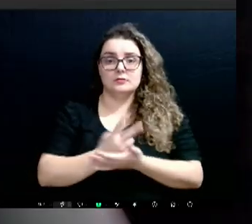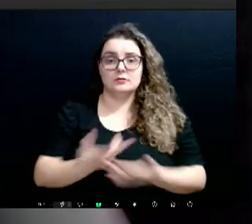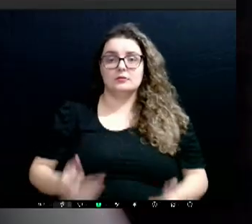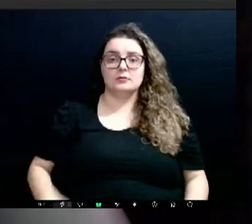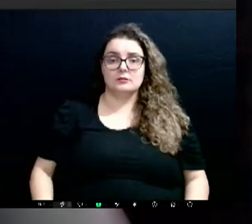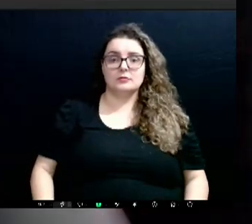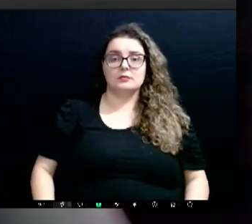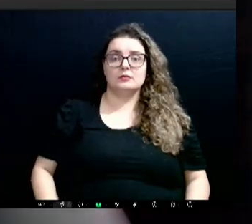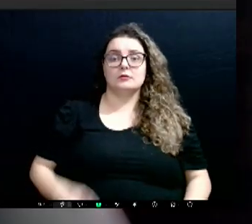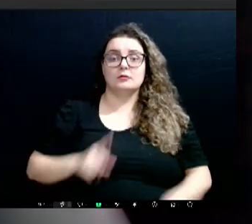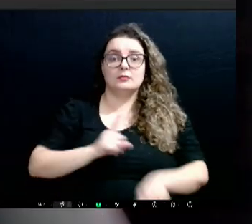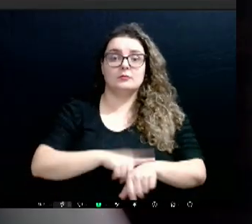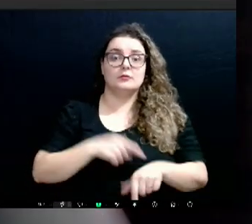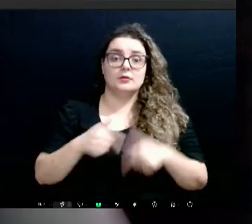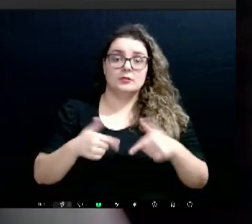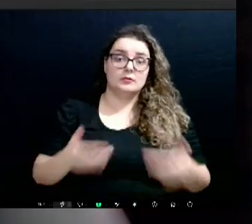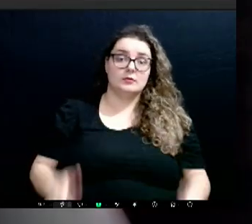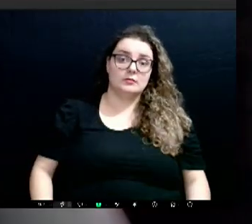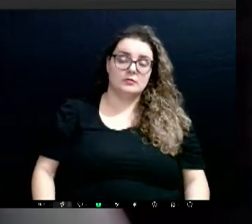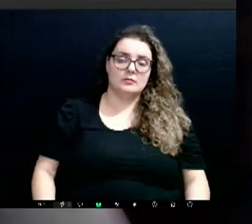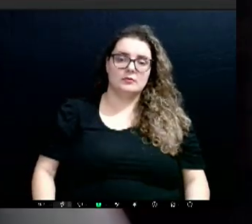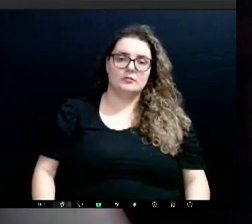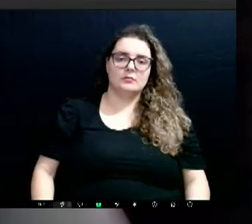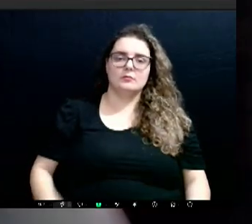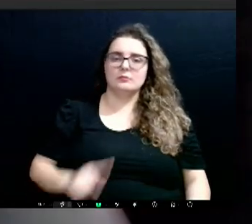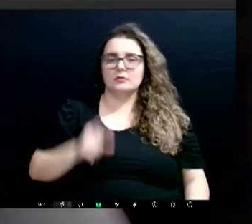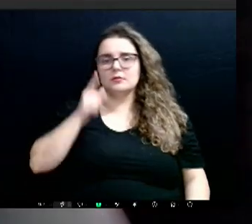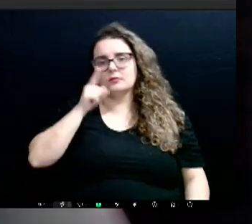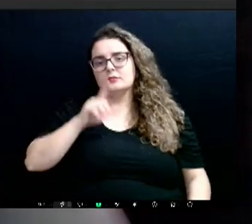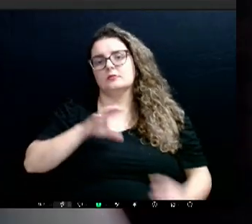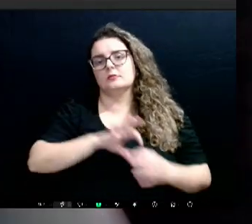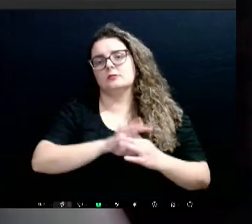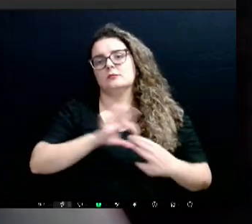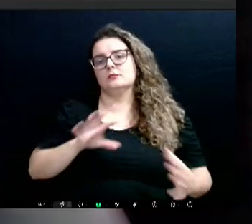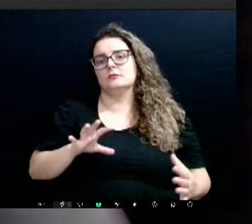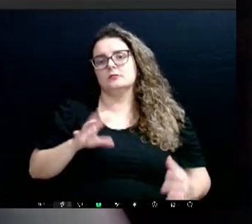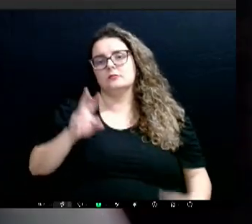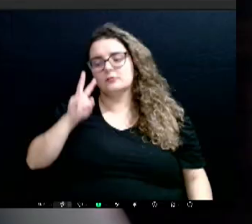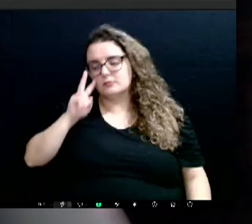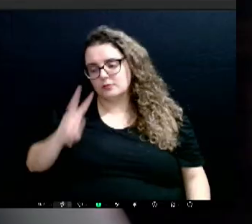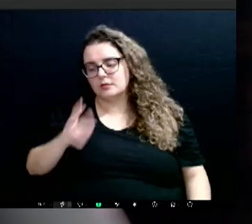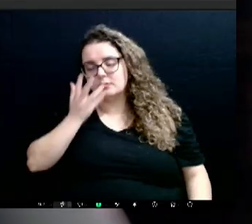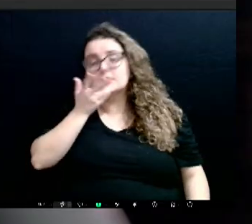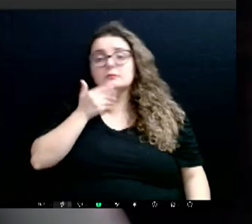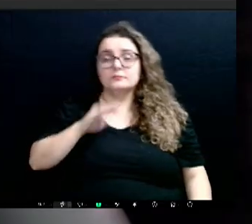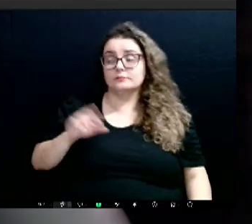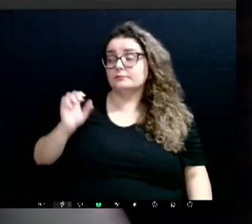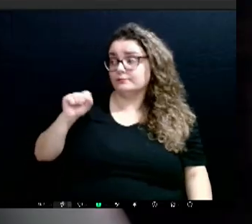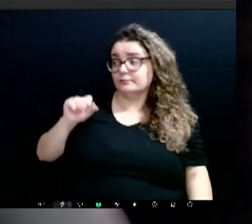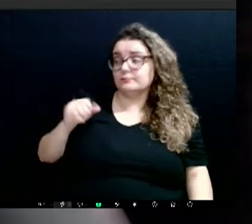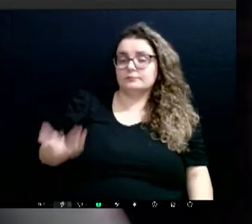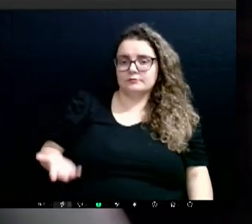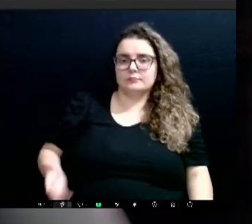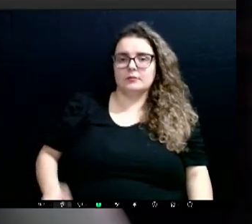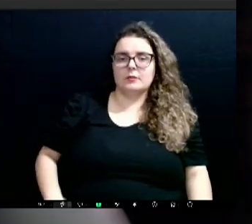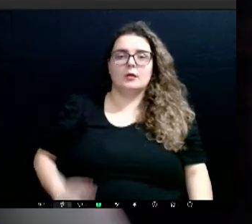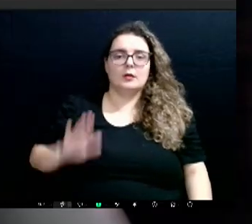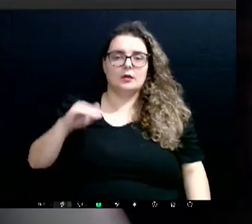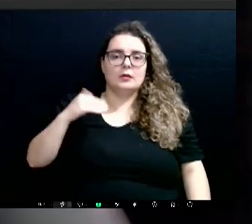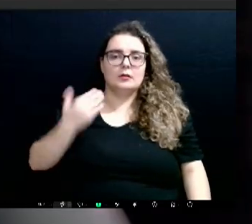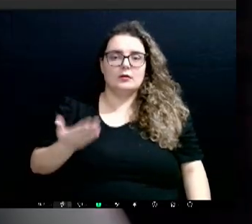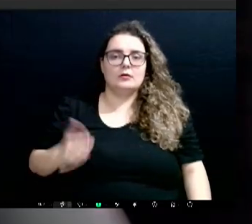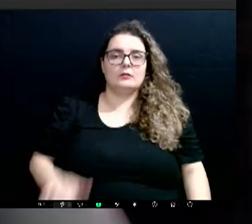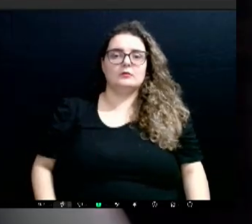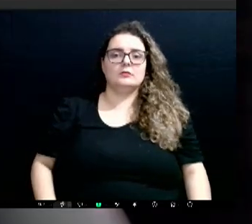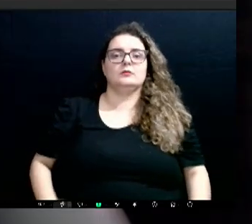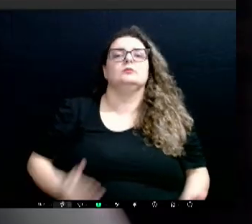trabalho, mas ele não consegue desconectar para olhar para a criança. Então, quando você começa a perceber que